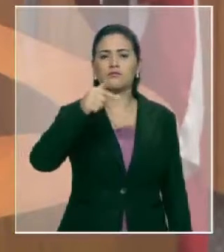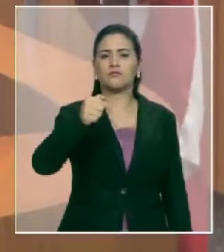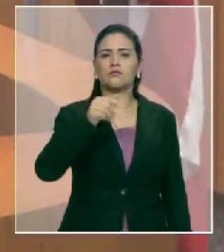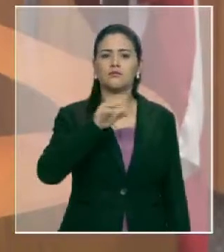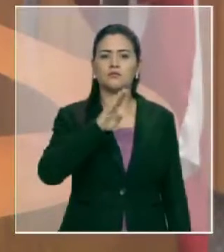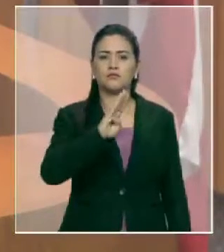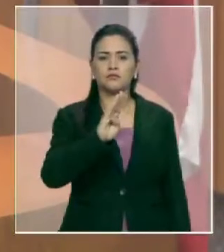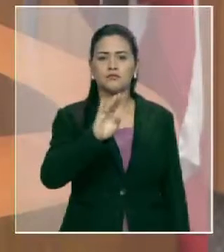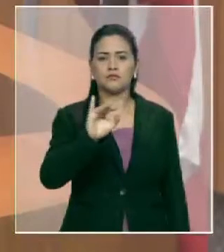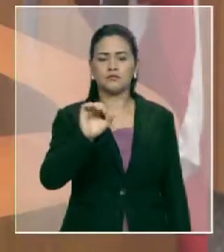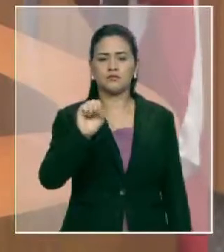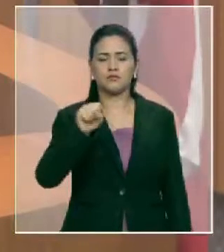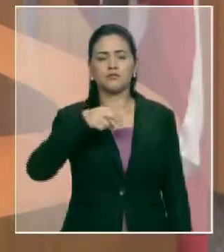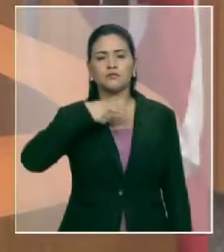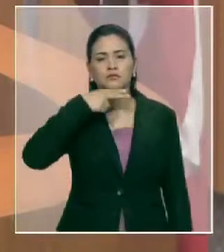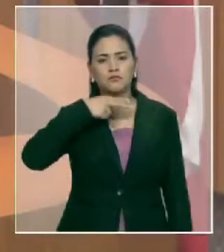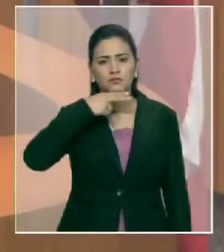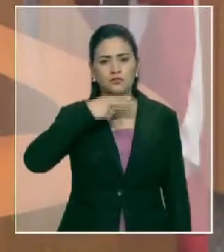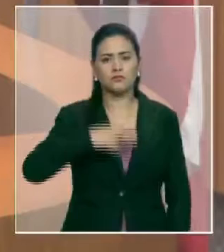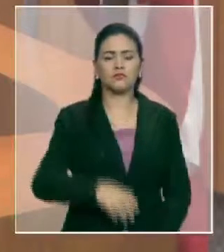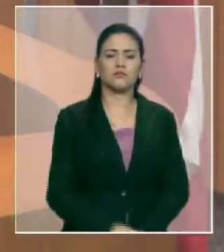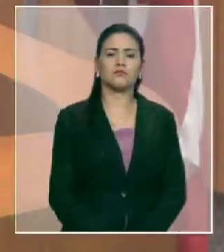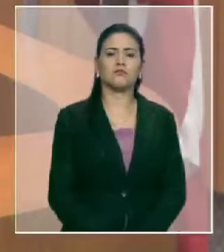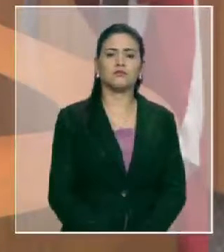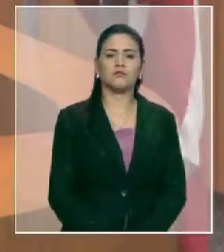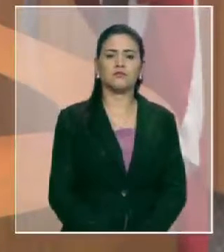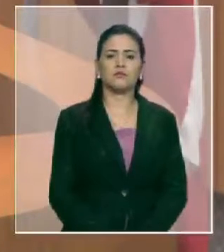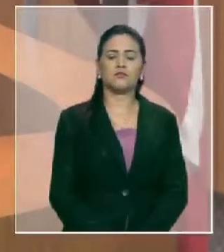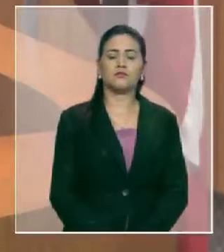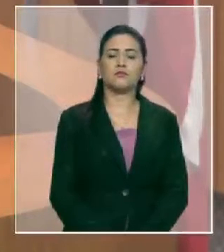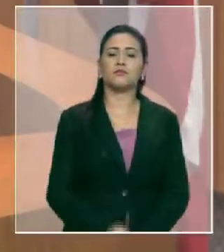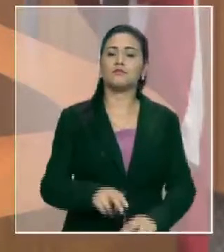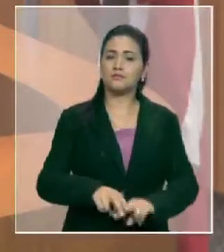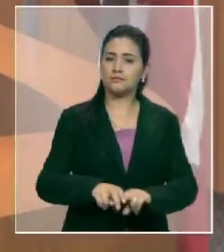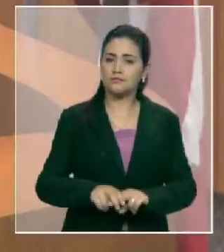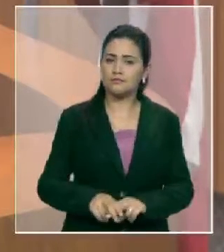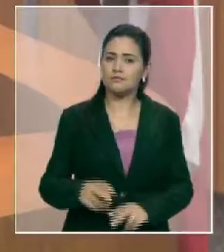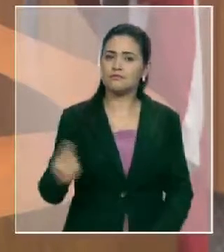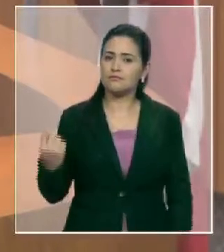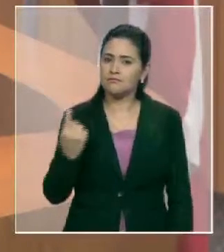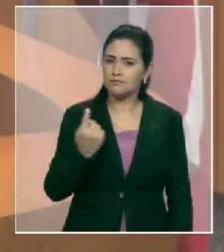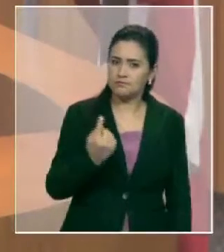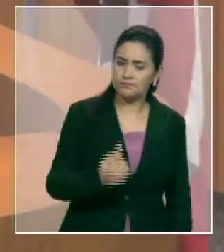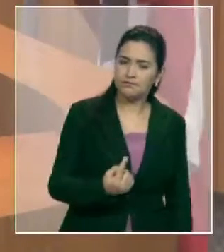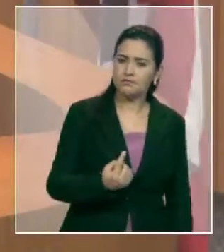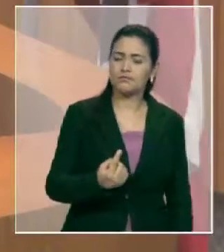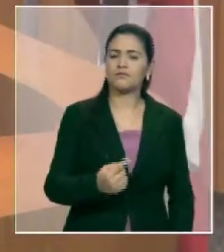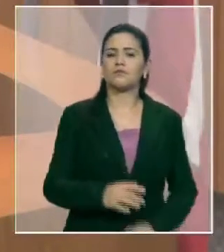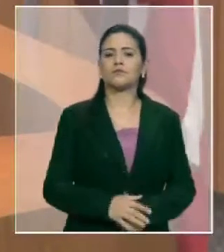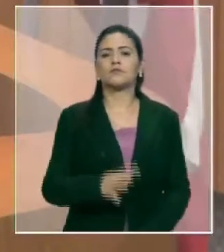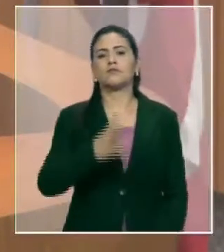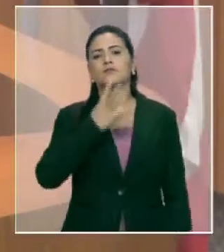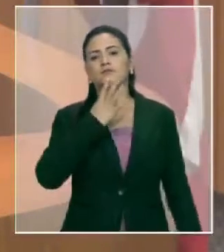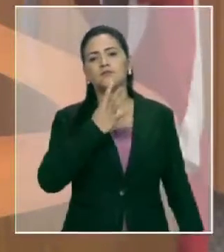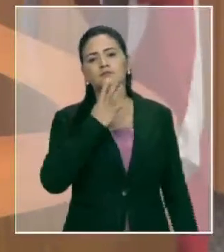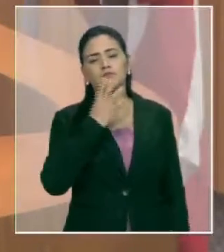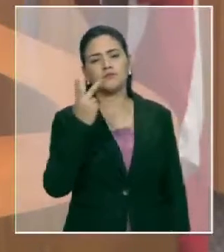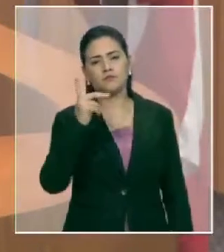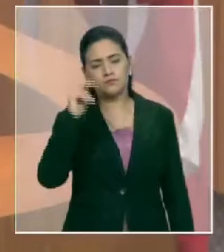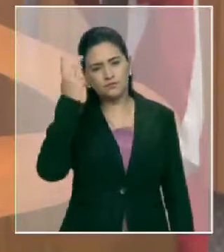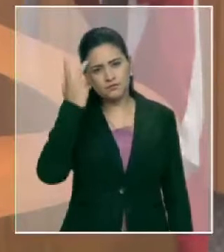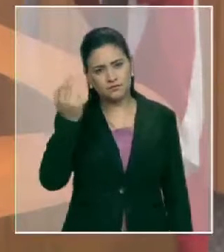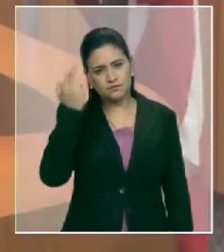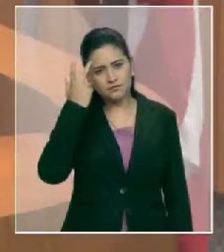Por isso, faço aqui o meu registro como timonense, reconhecendo a sua história, o